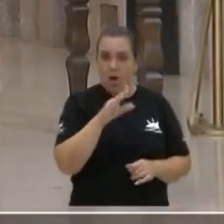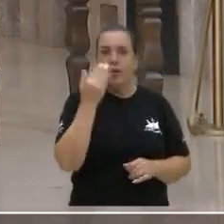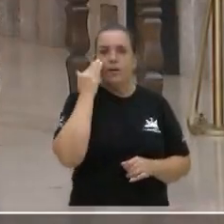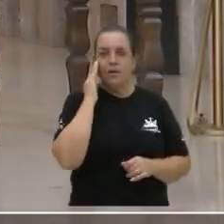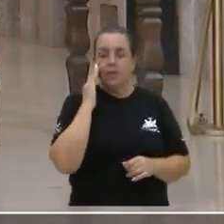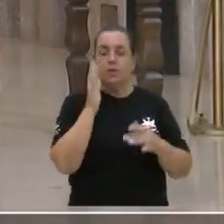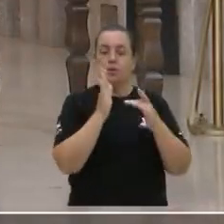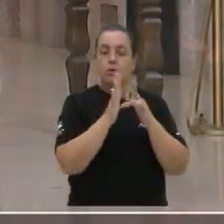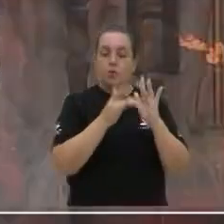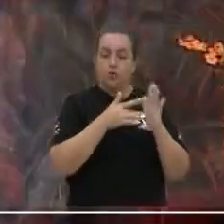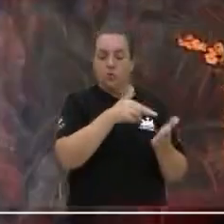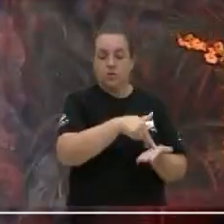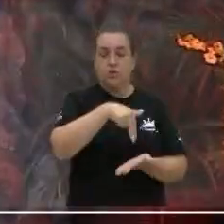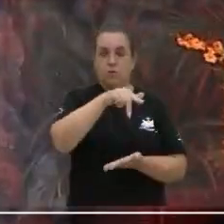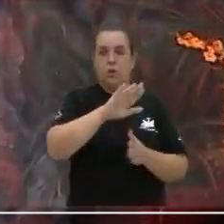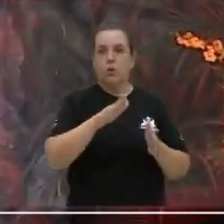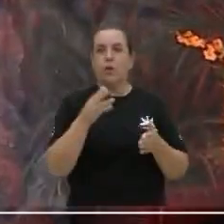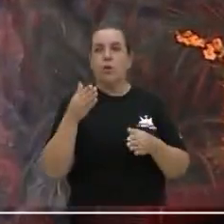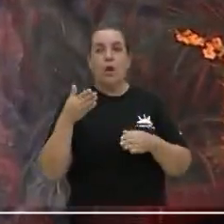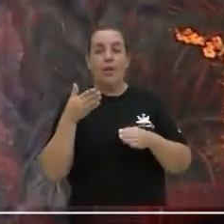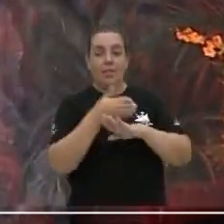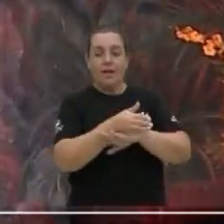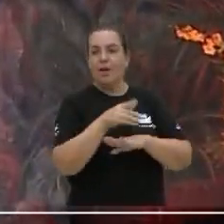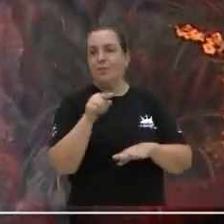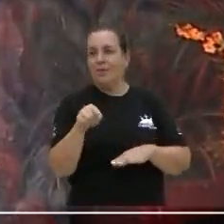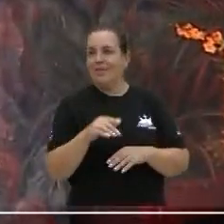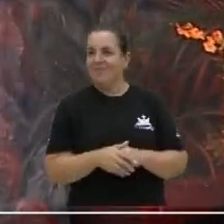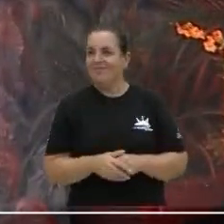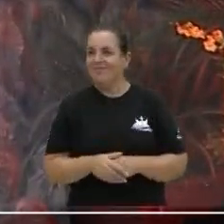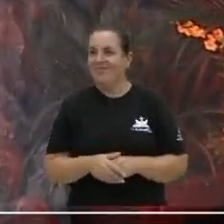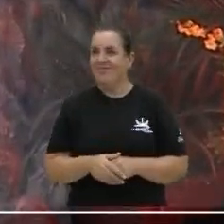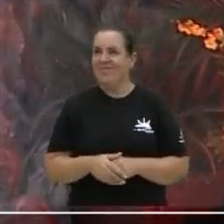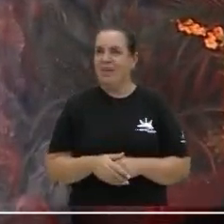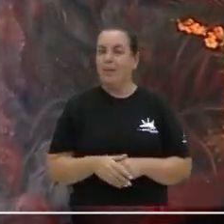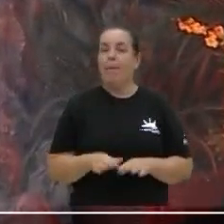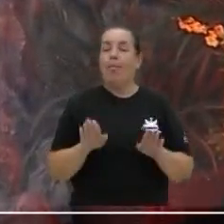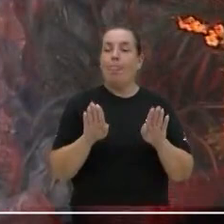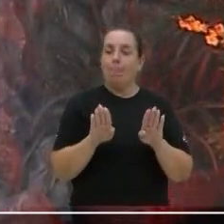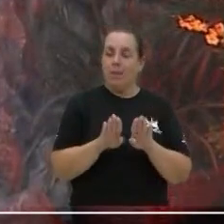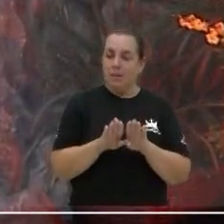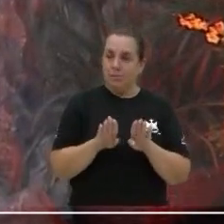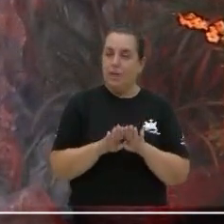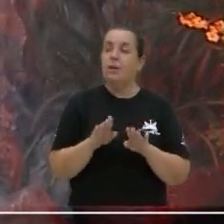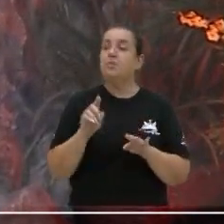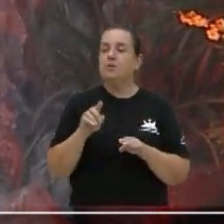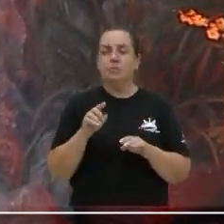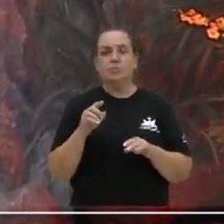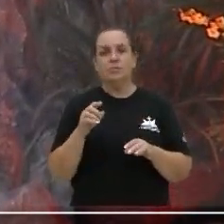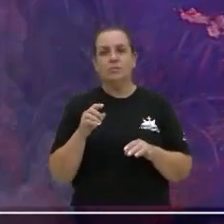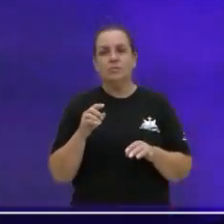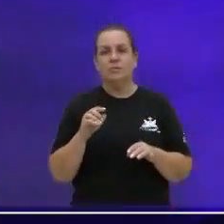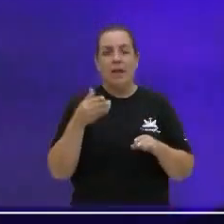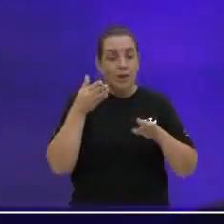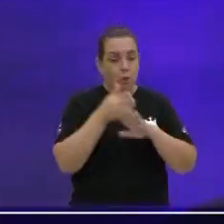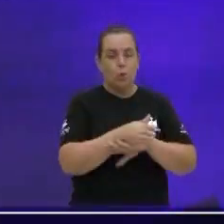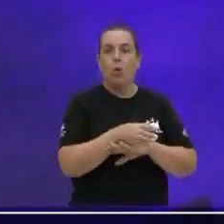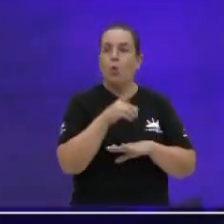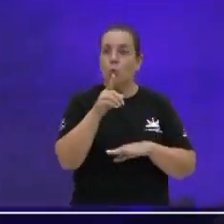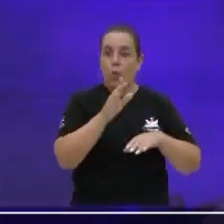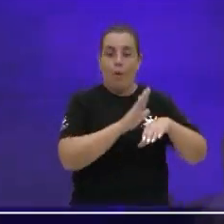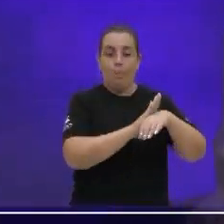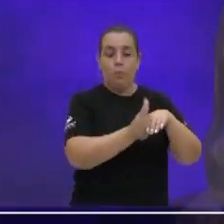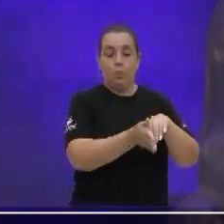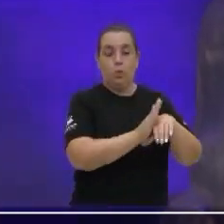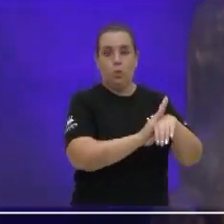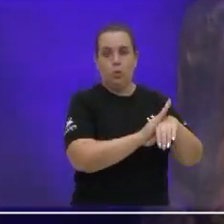ressuscitou quando entraram. Está escrito ali. Chegou também Simão, que vinha correndo atrás, entrou no